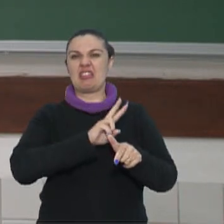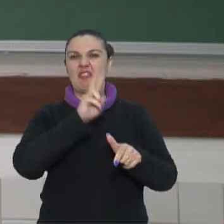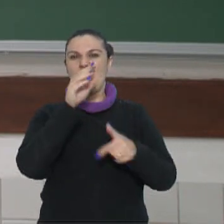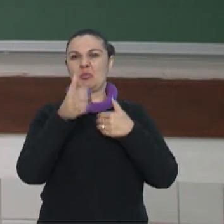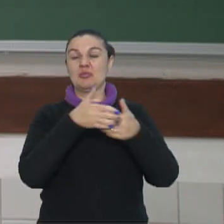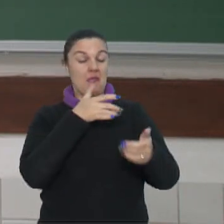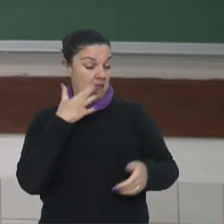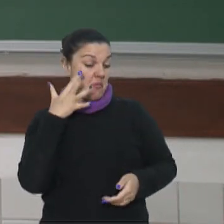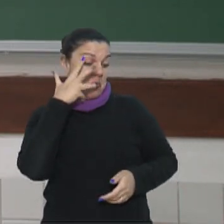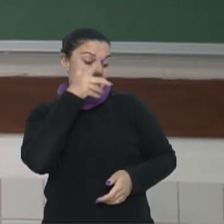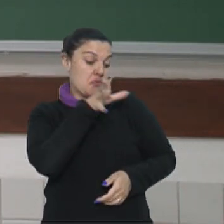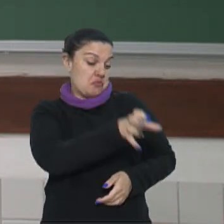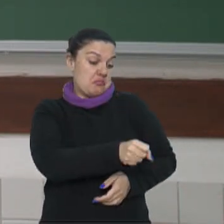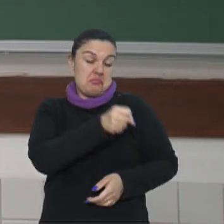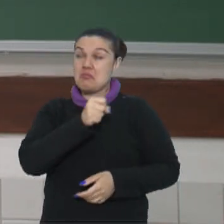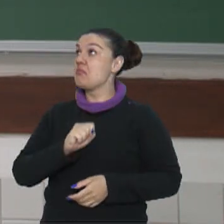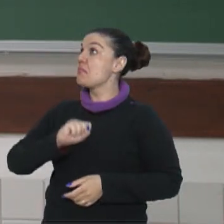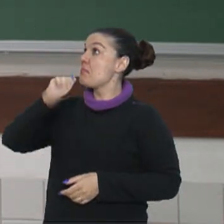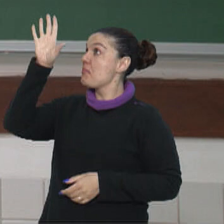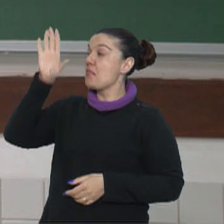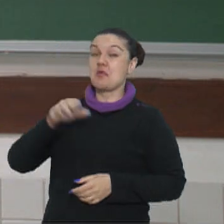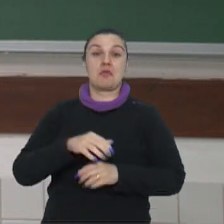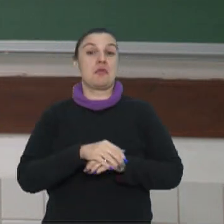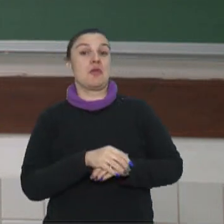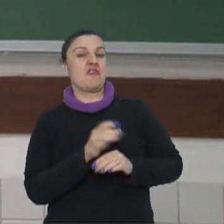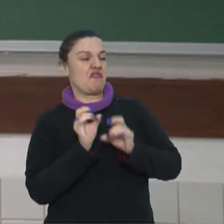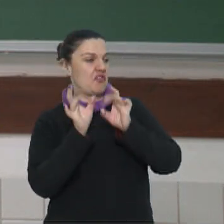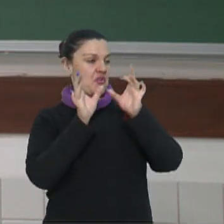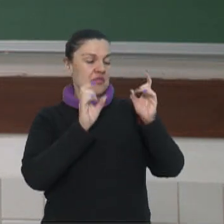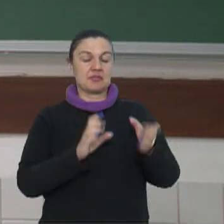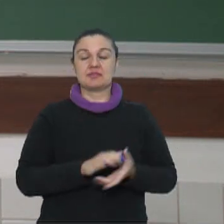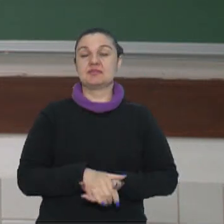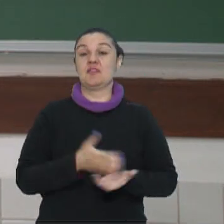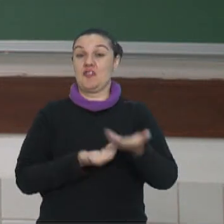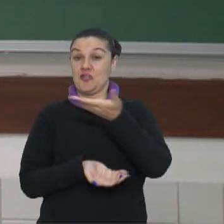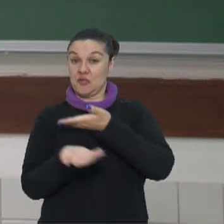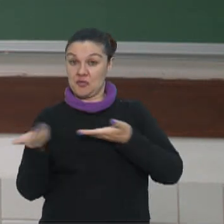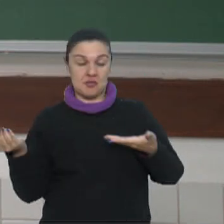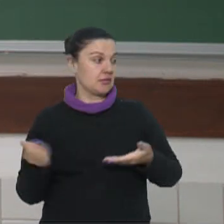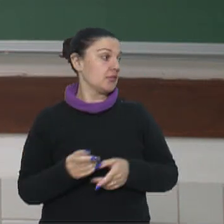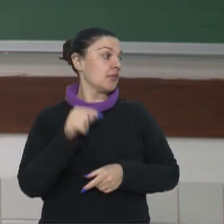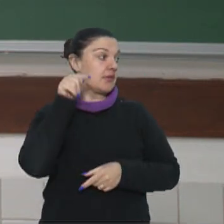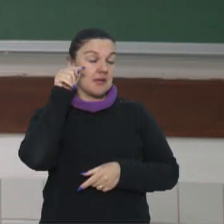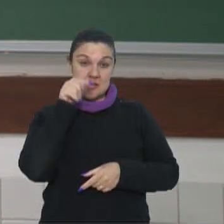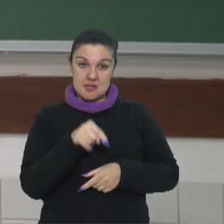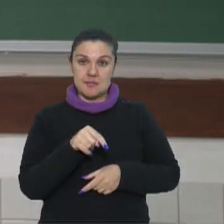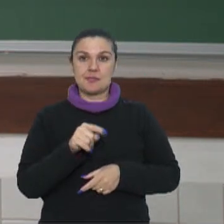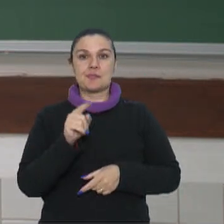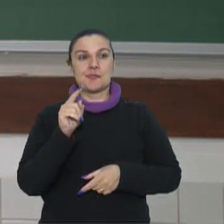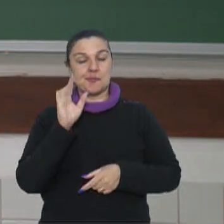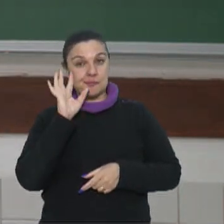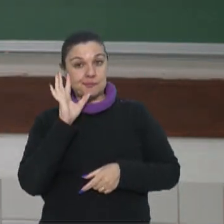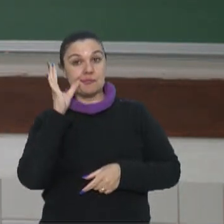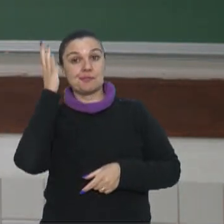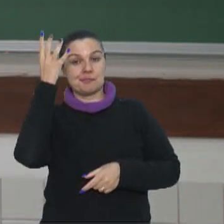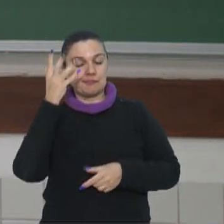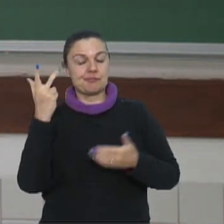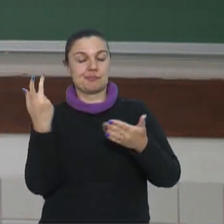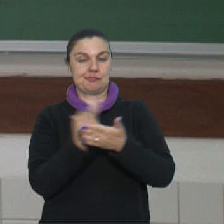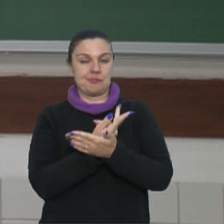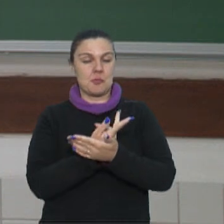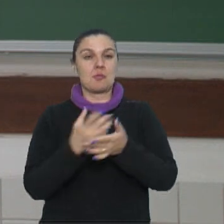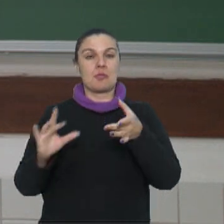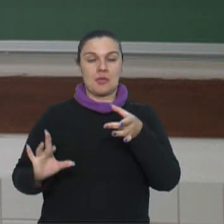é exótico, vou vender em tal lugar, não sei aonde. Então isso é um das